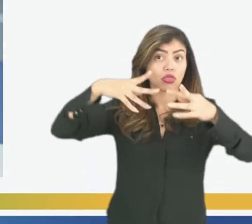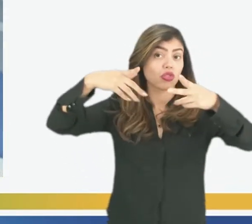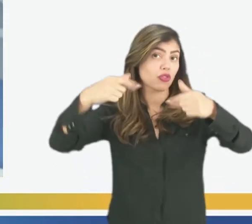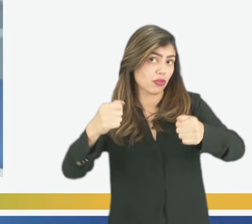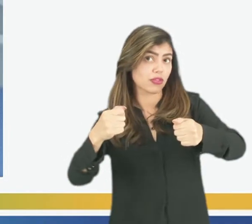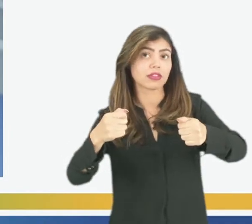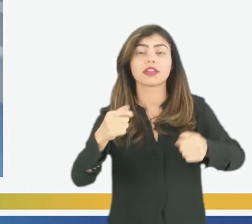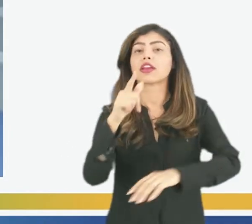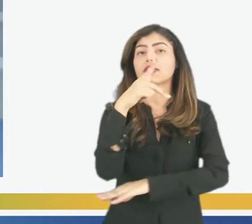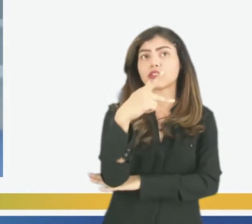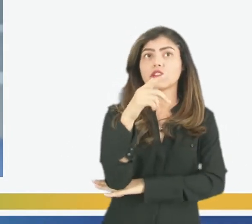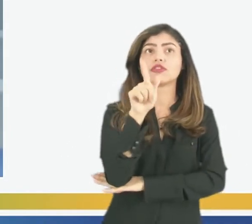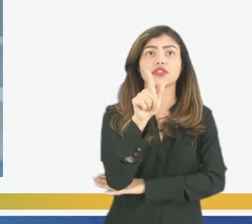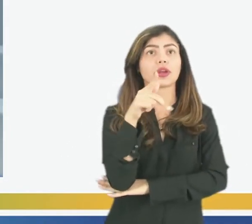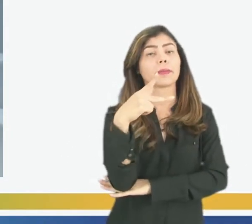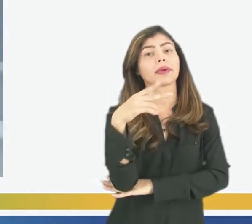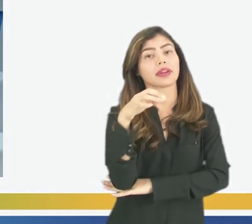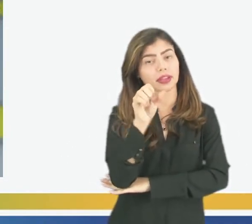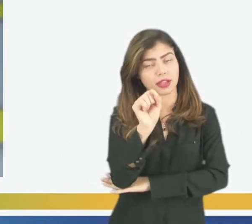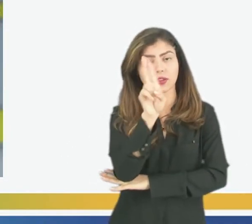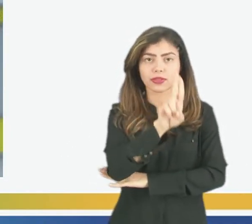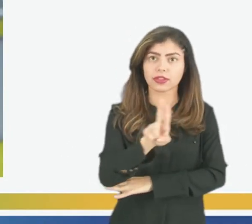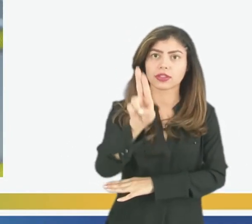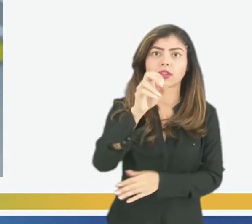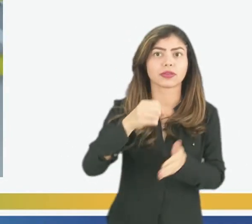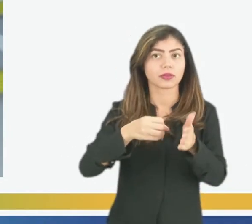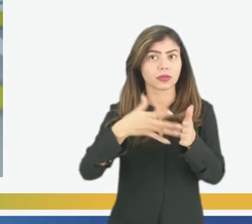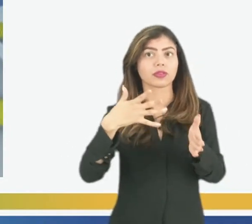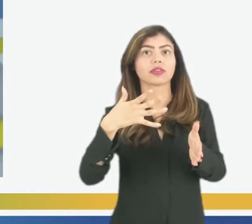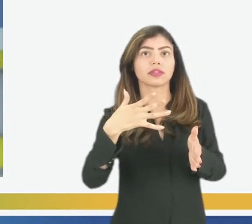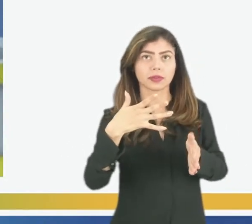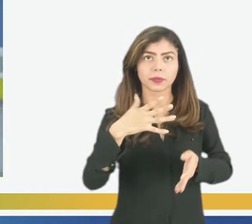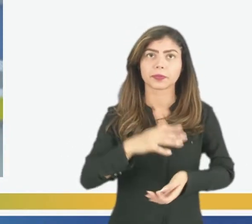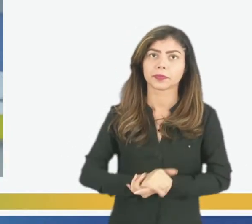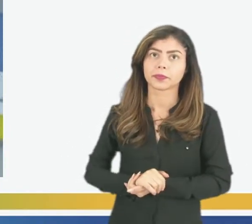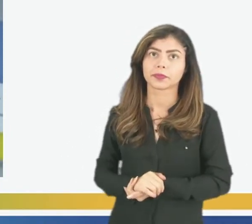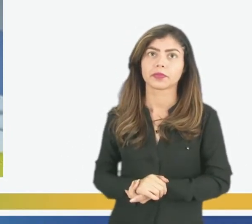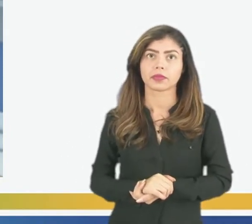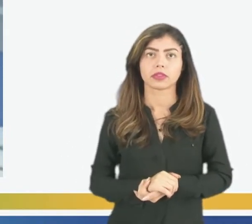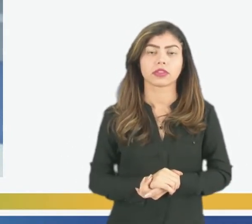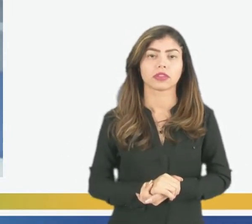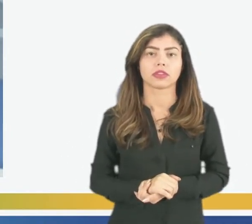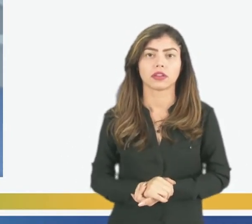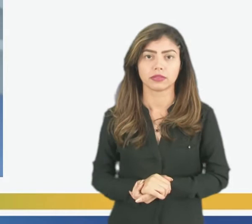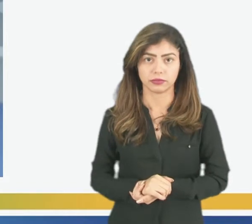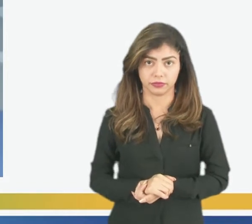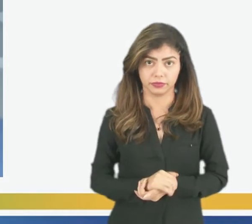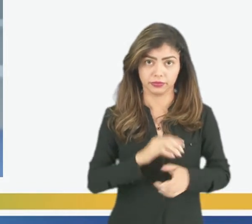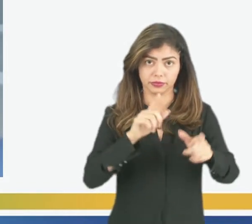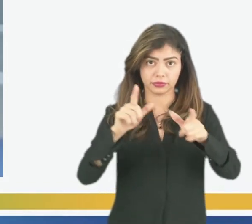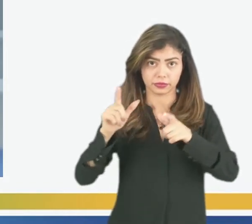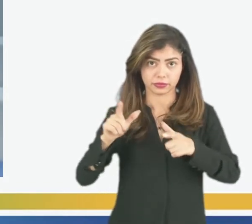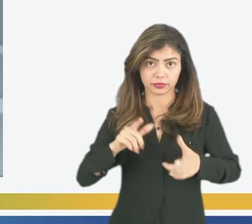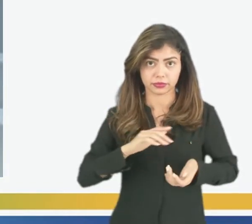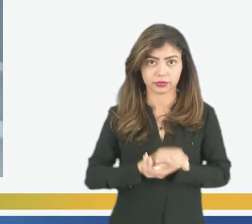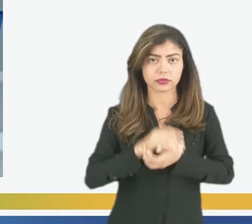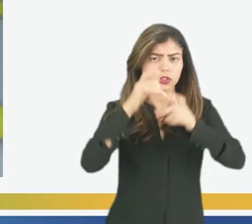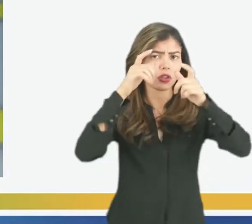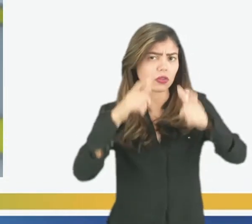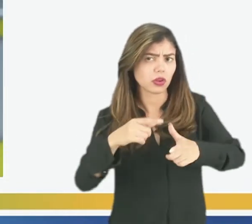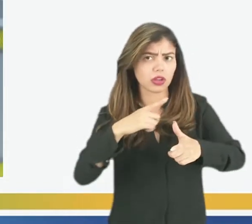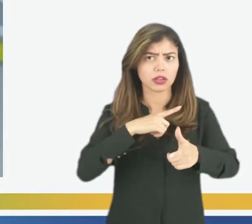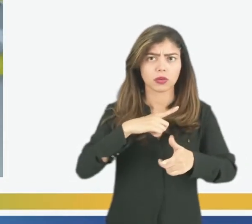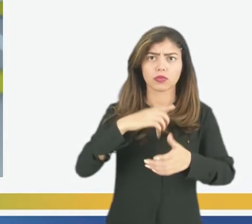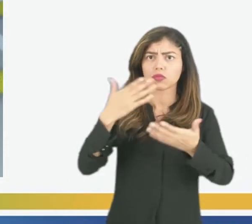coordenadas. O GPS hoje é muito utilizado. É um instrumento, né, de localização, para saber onde nós estamos